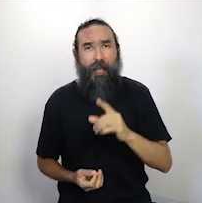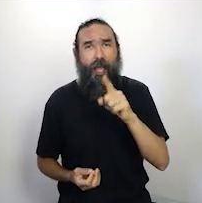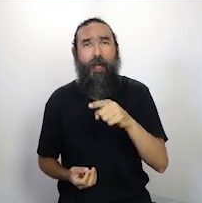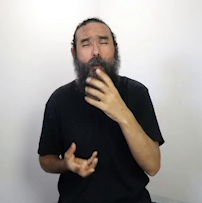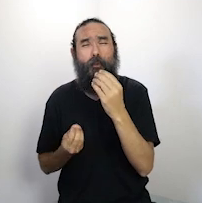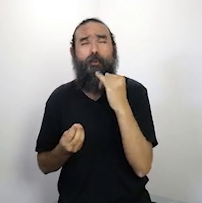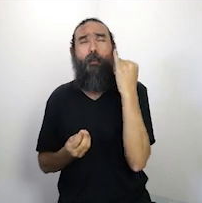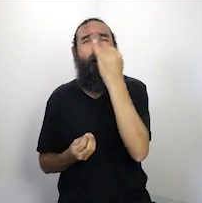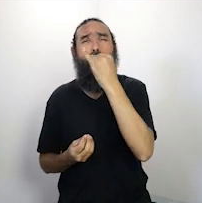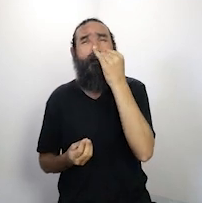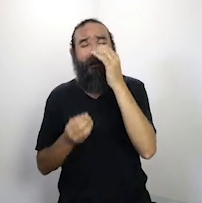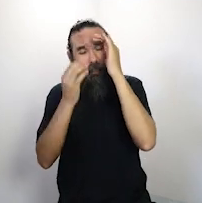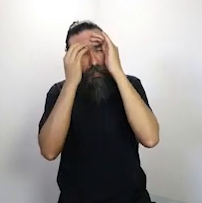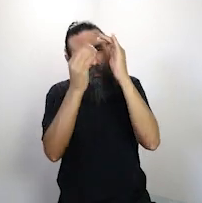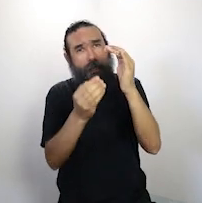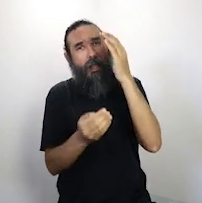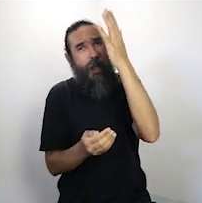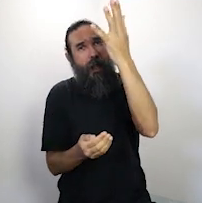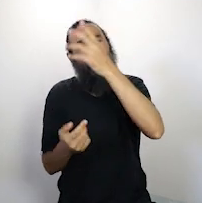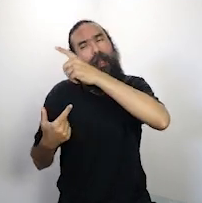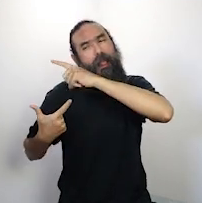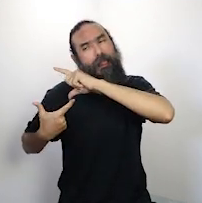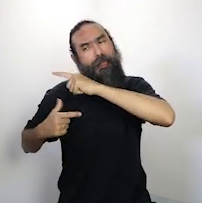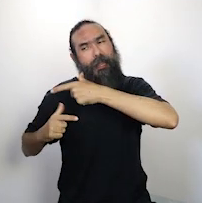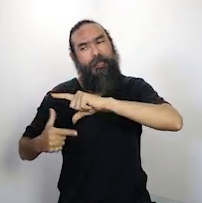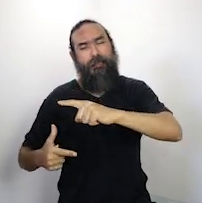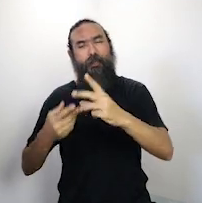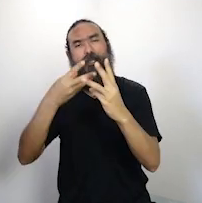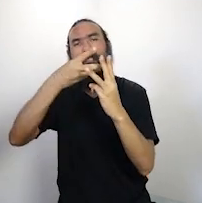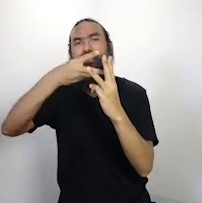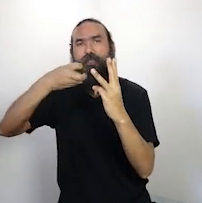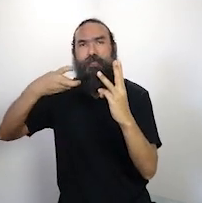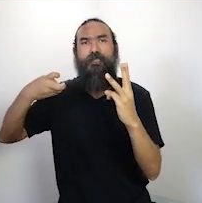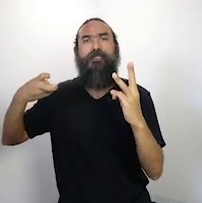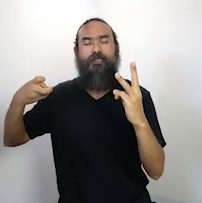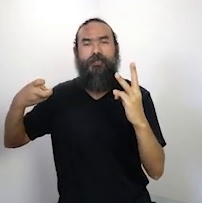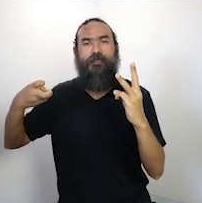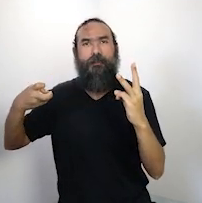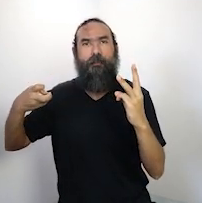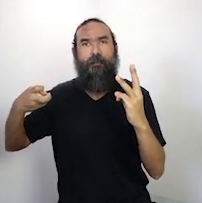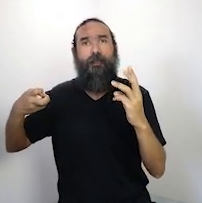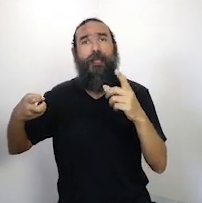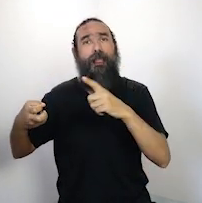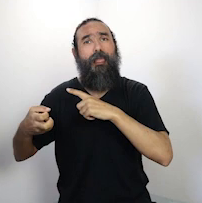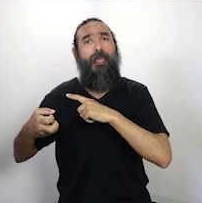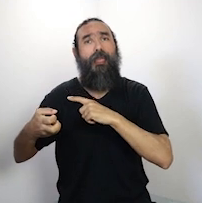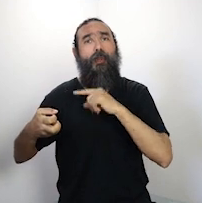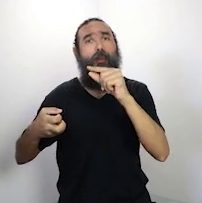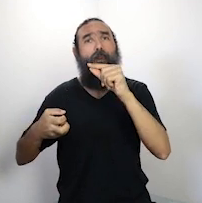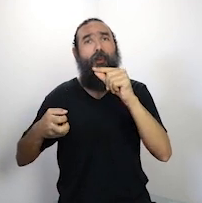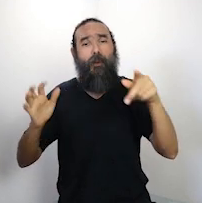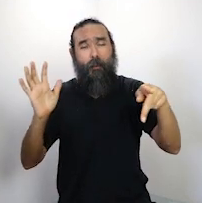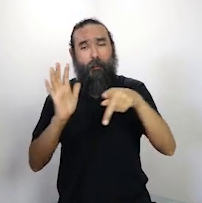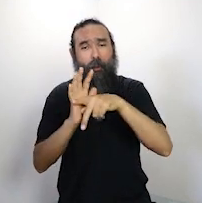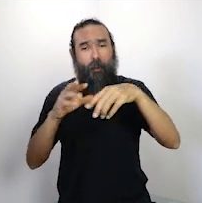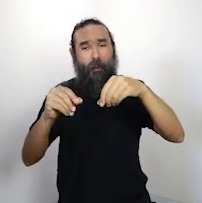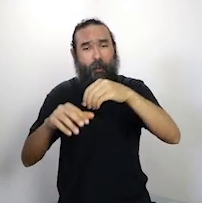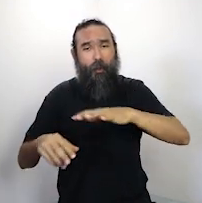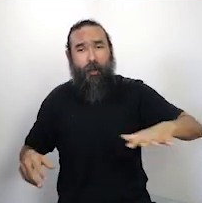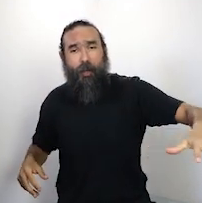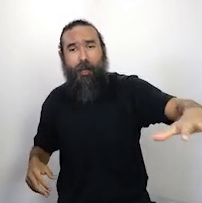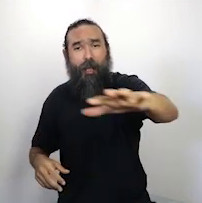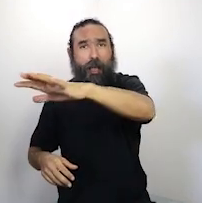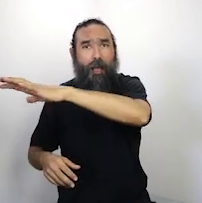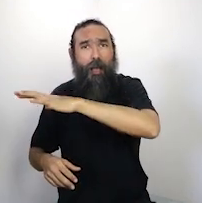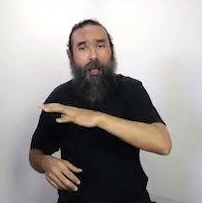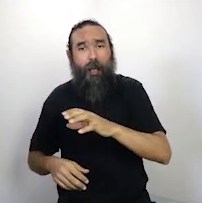respeitar essa tradição, que é a tradição indígena, esses povos indígenas, né, Nara? É isso. Eles têm o território mais bem preservado, eles têm